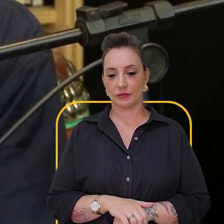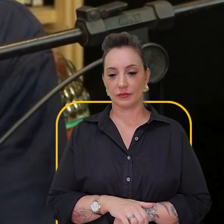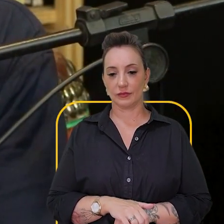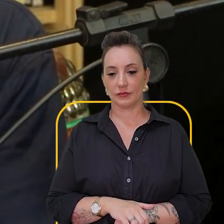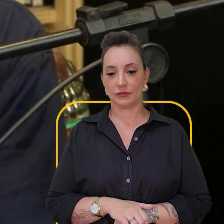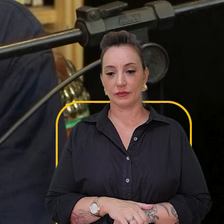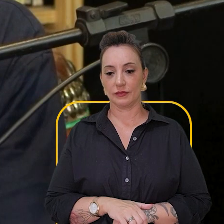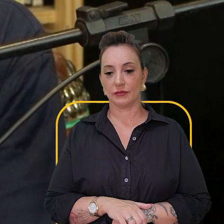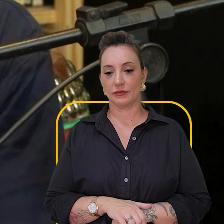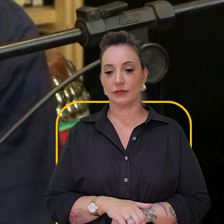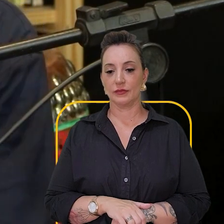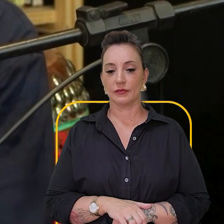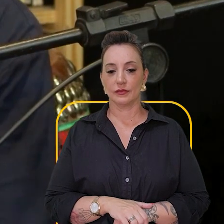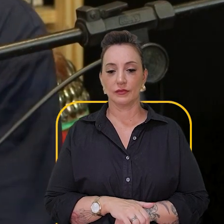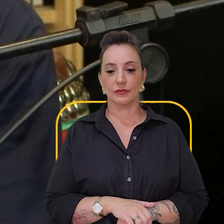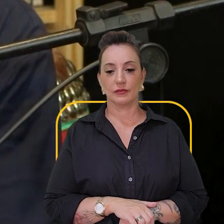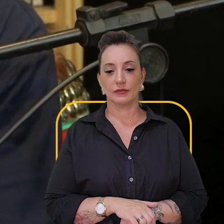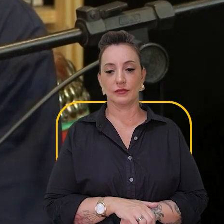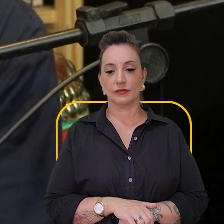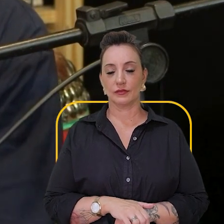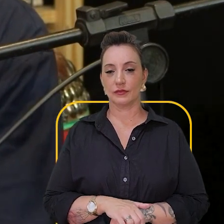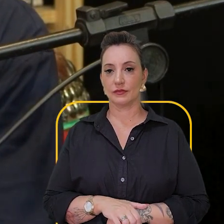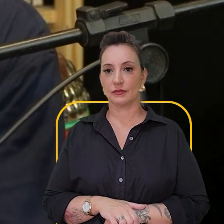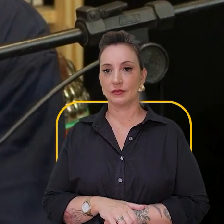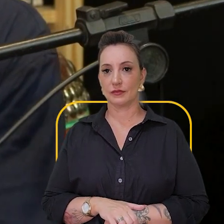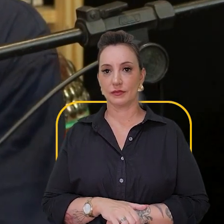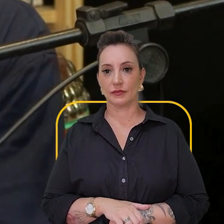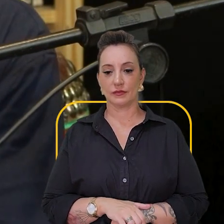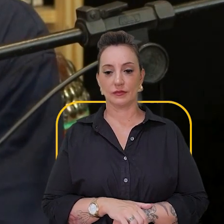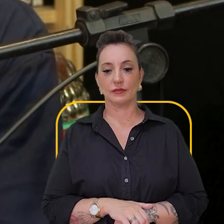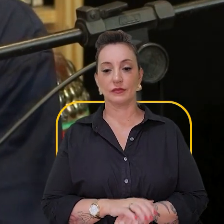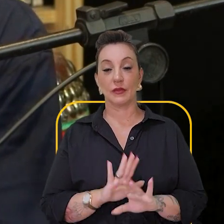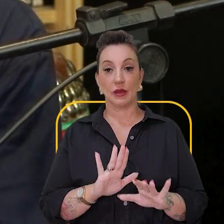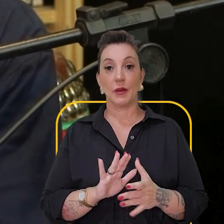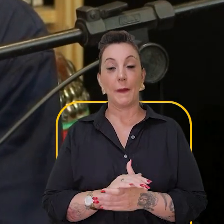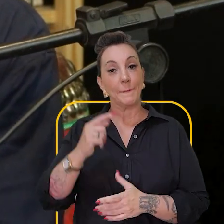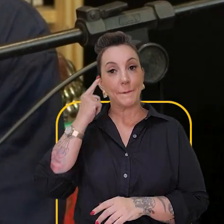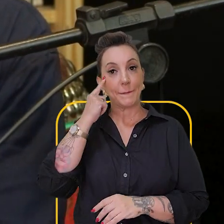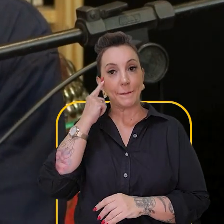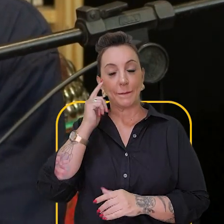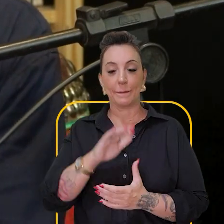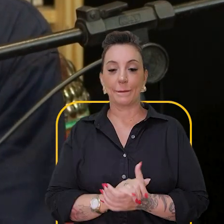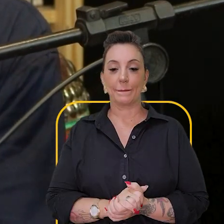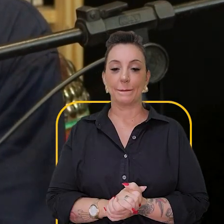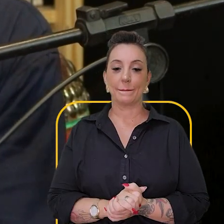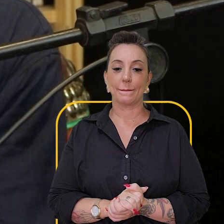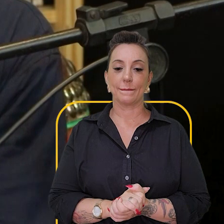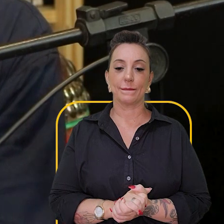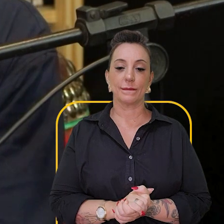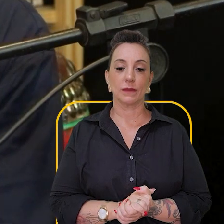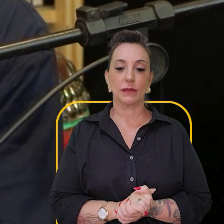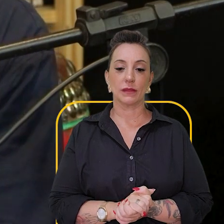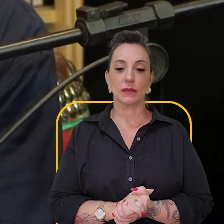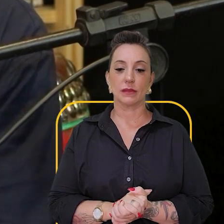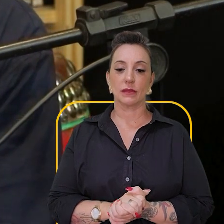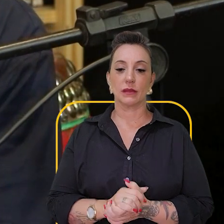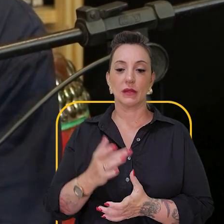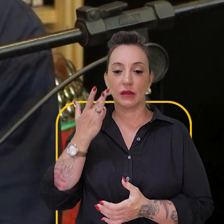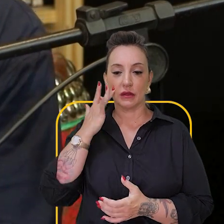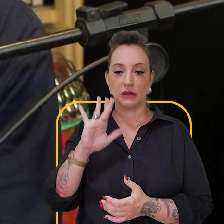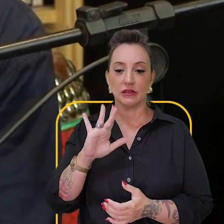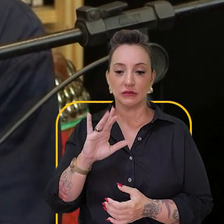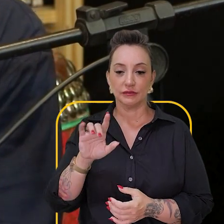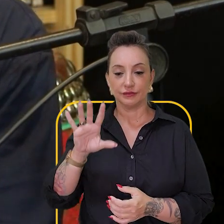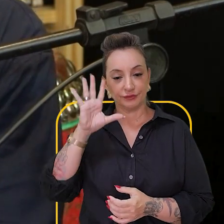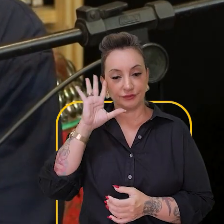meu o kungfu que eu comecei quando eu tinha 13 anos treinei durante sei lá